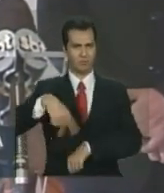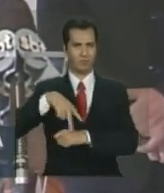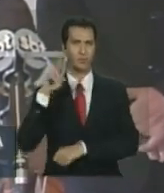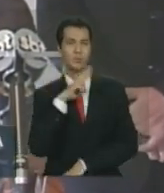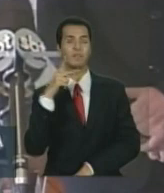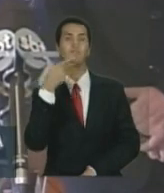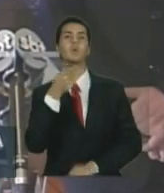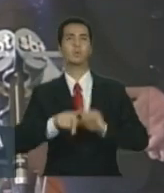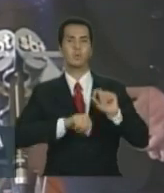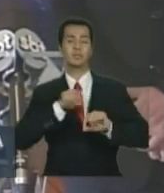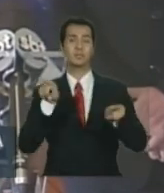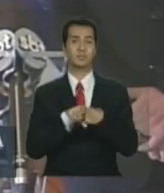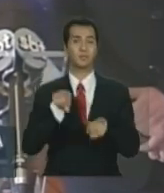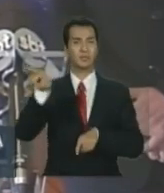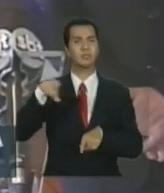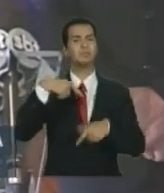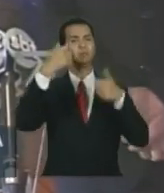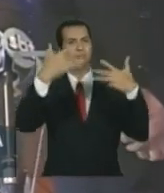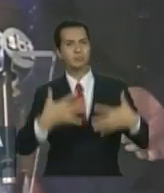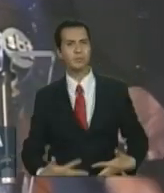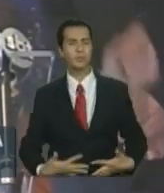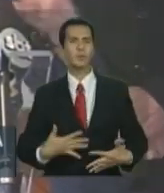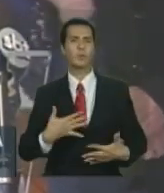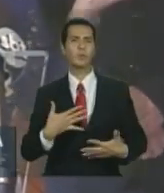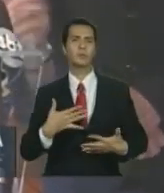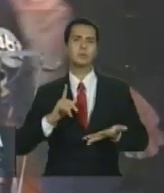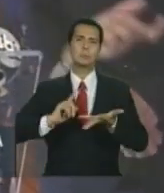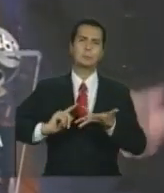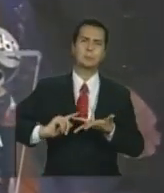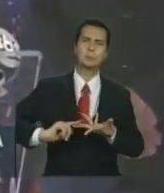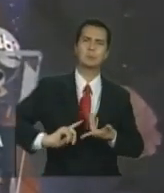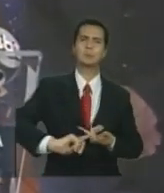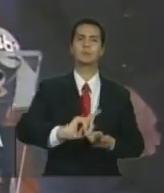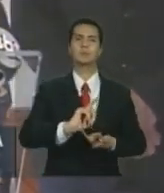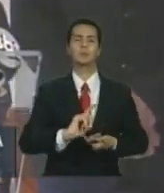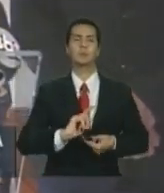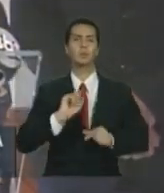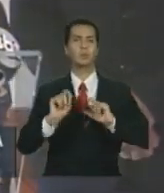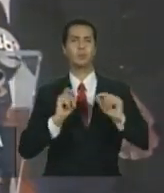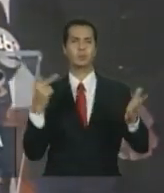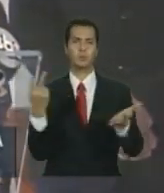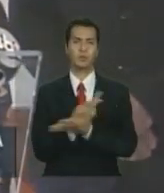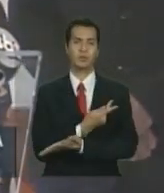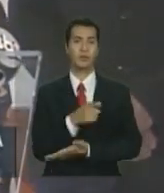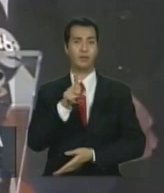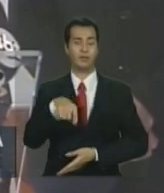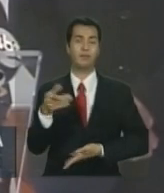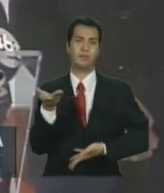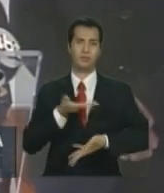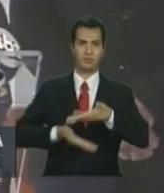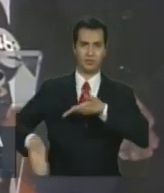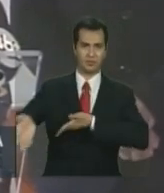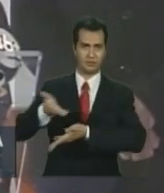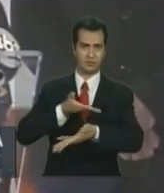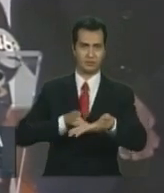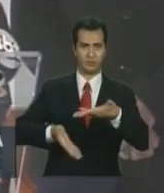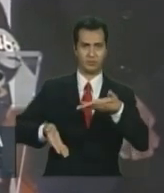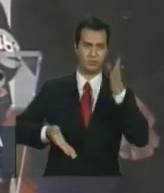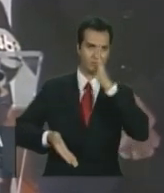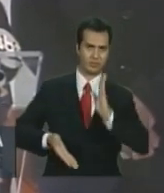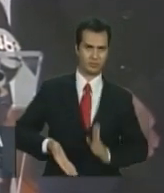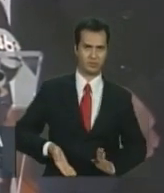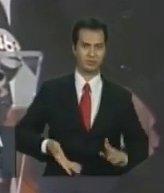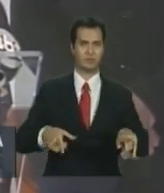que envolviam, nos últimos tempos, né, a relação entre o